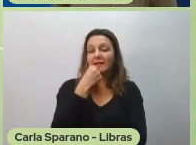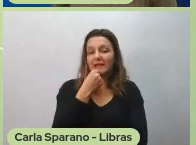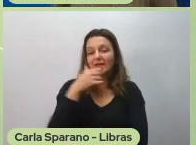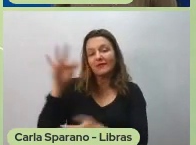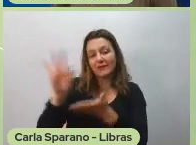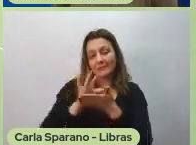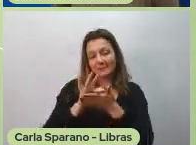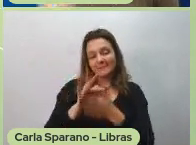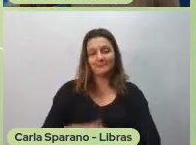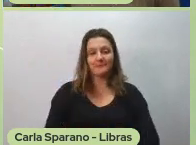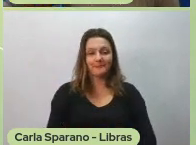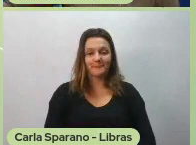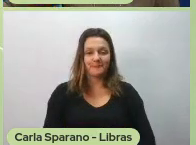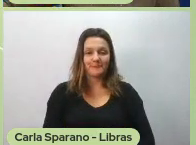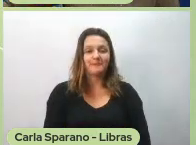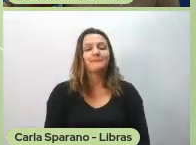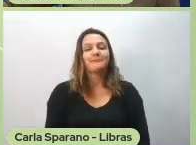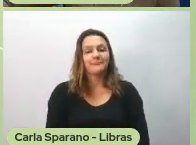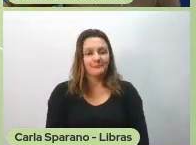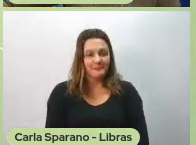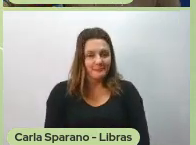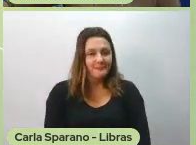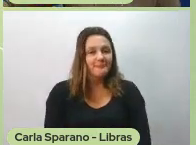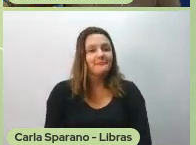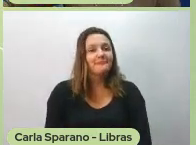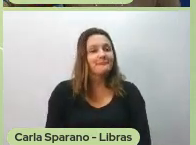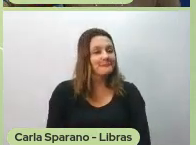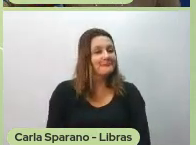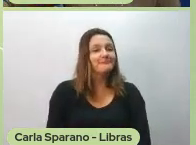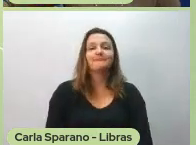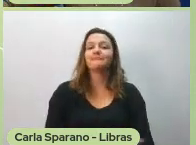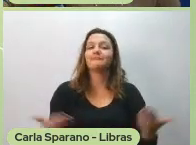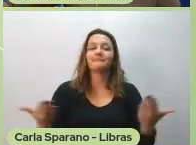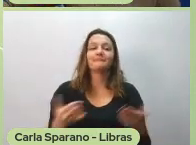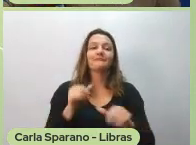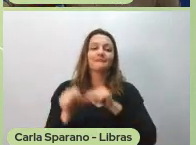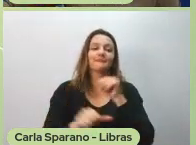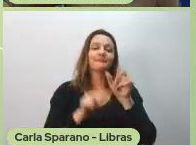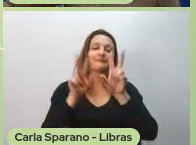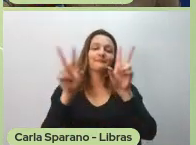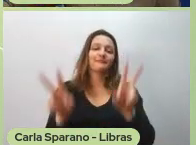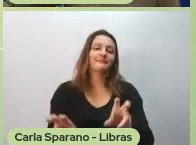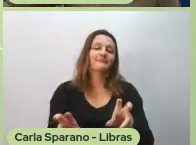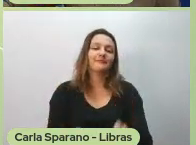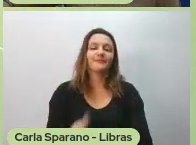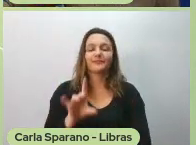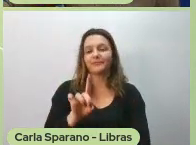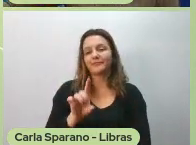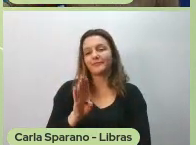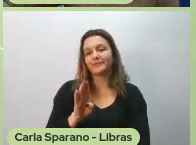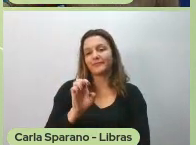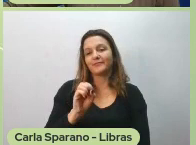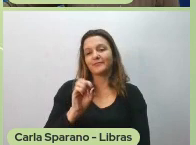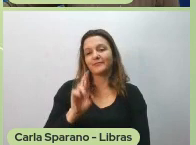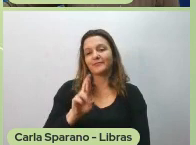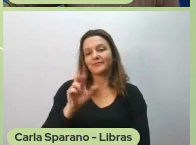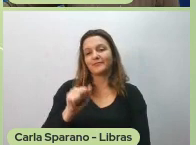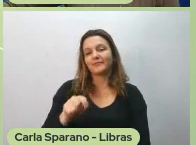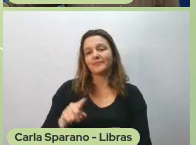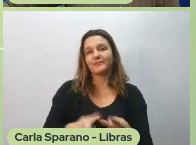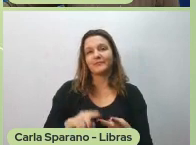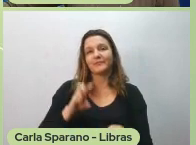fornecedores. Perfeito. Agora eu queria mudar um pouco de assunto, trazer de novo a Débora e a Marise aqui para a nossa